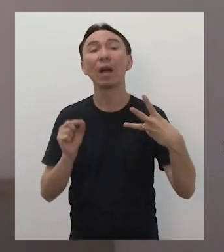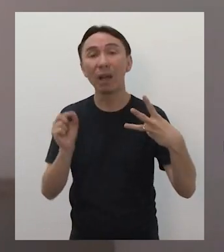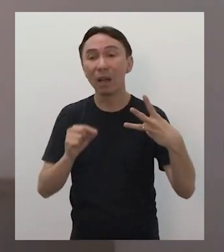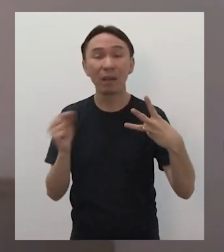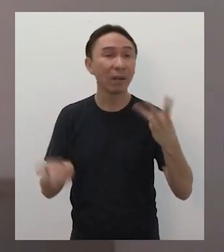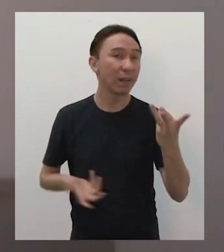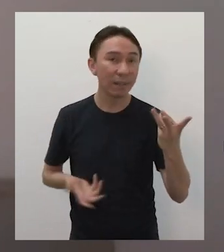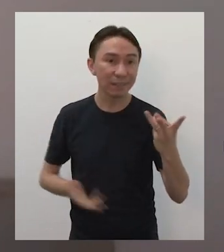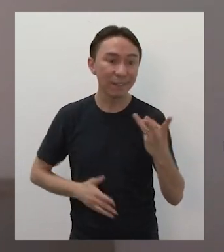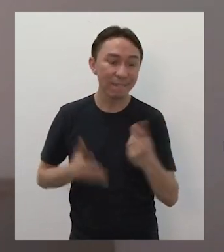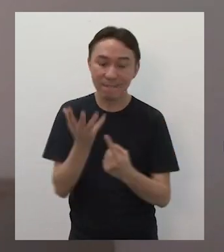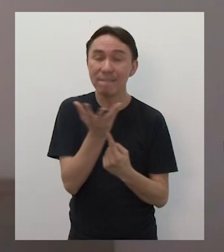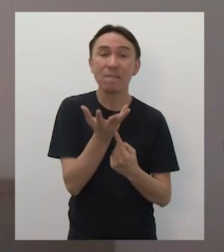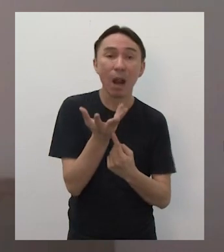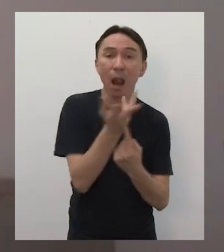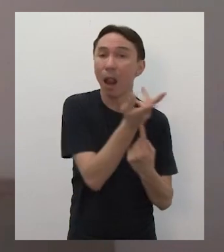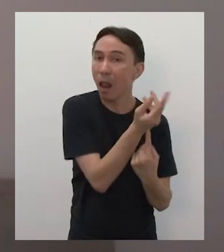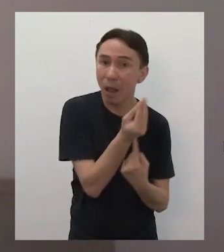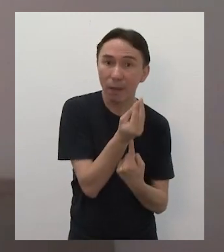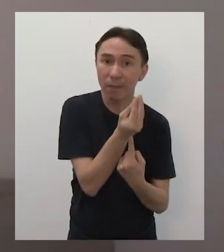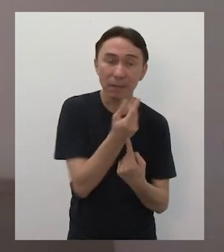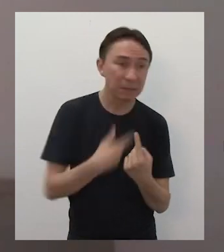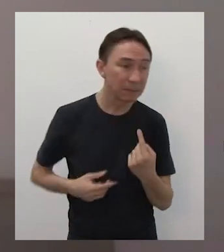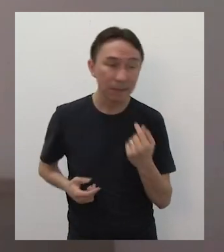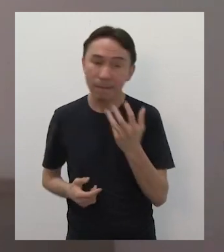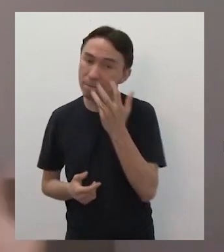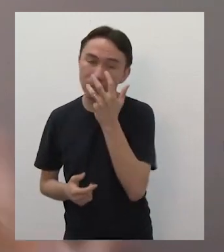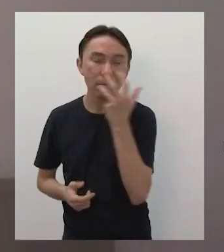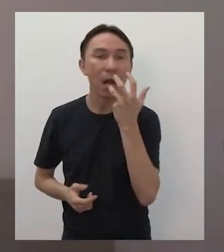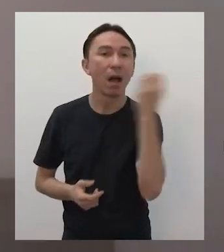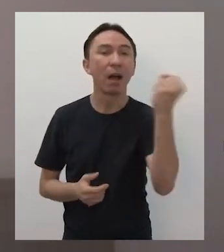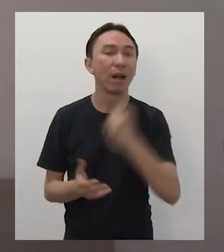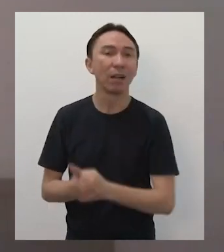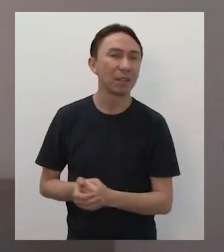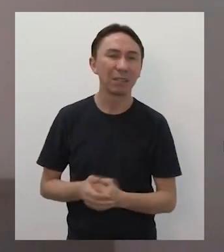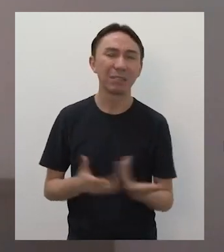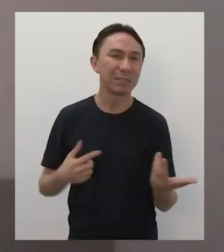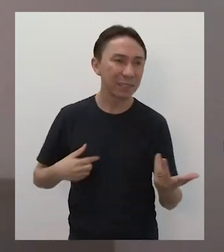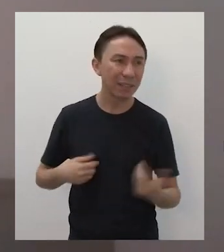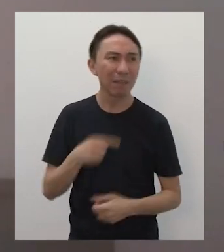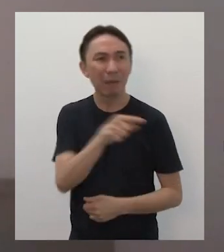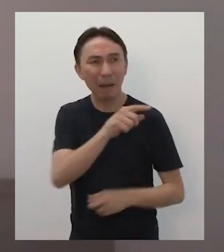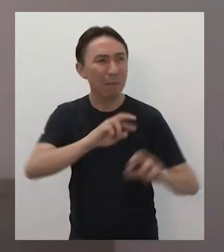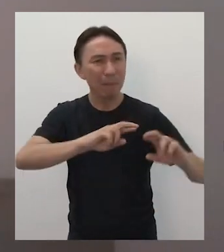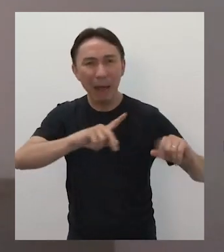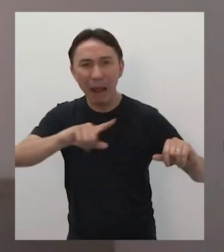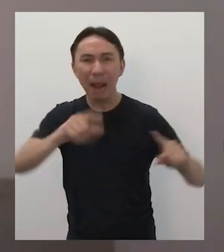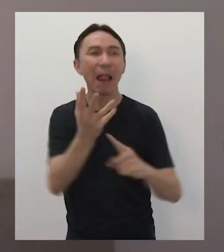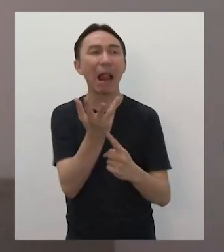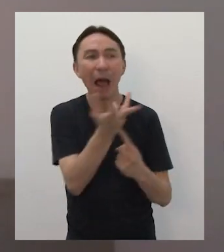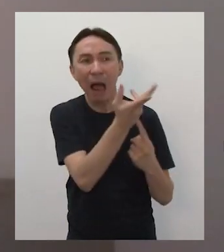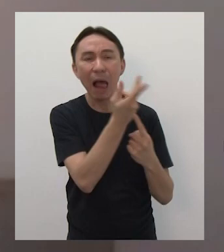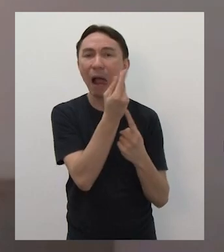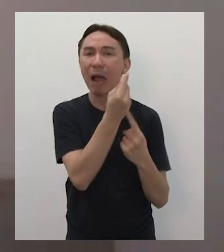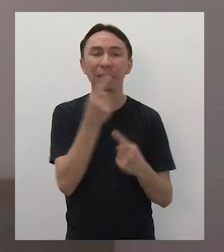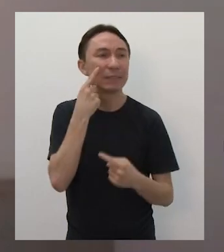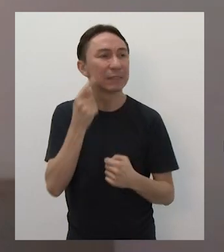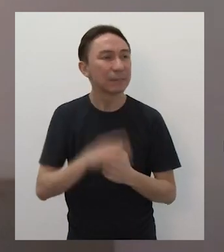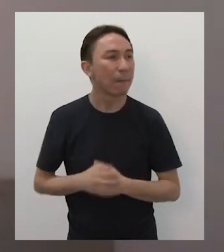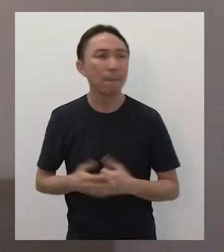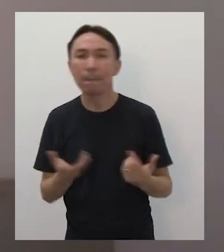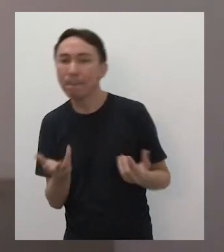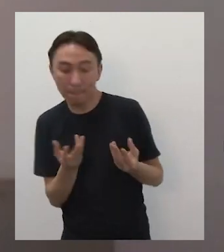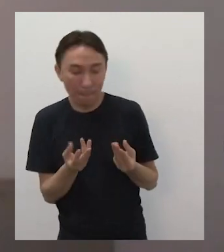sobre valorizar e apreciar manifestações artísticas, né? Desenvolver